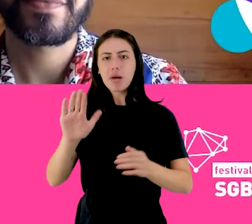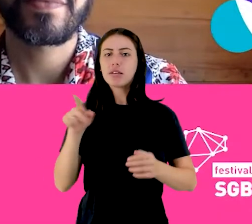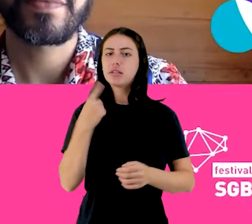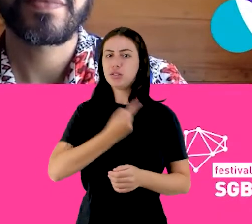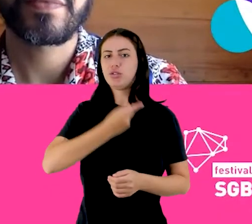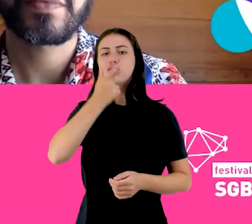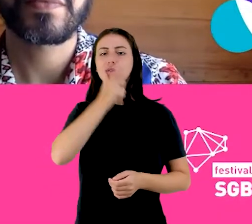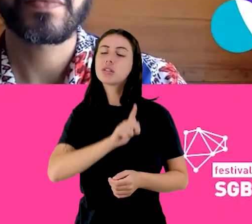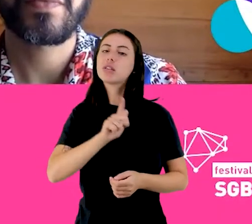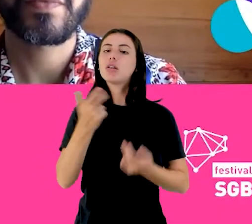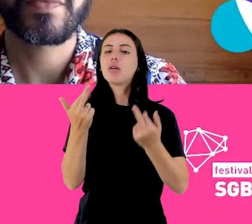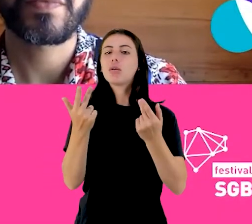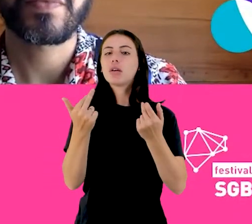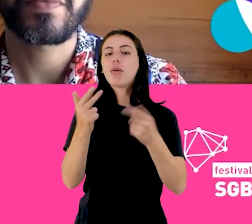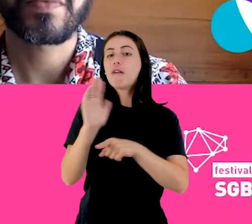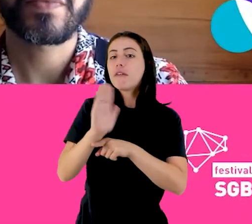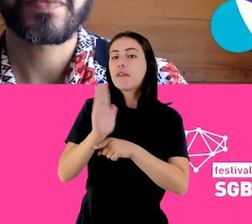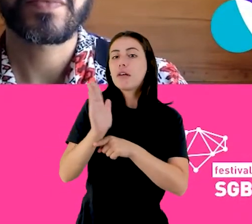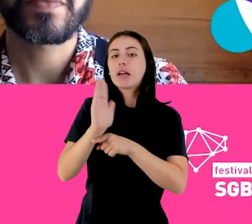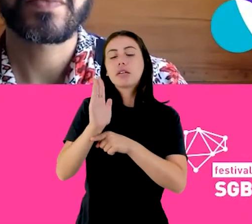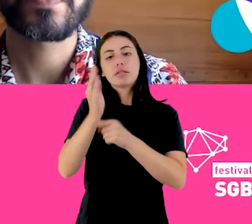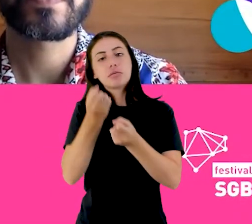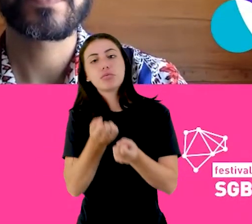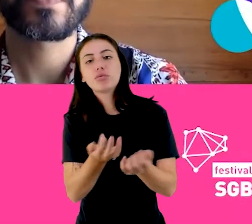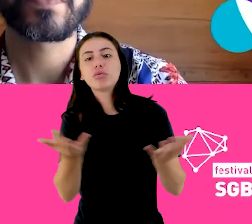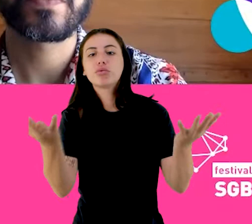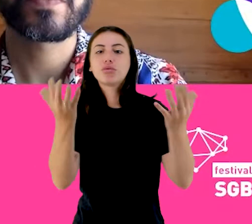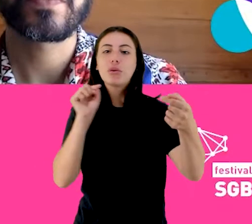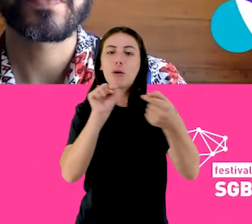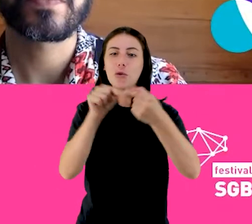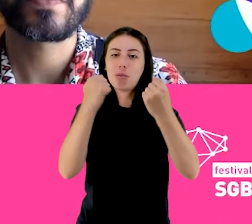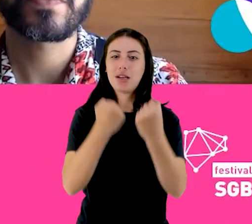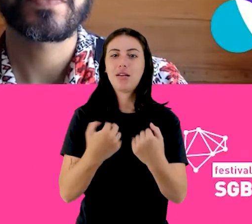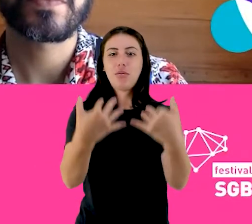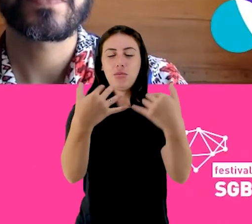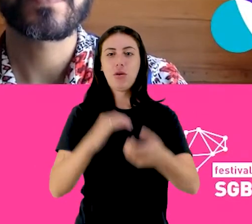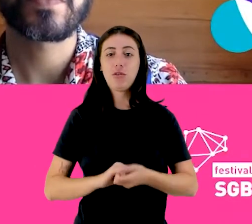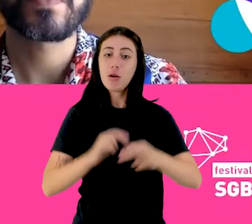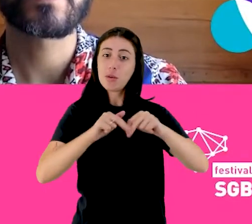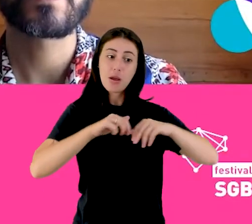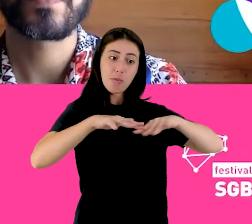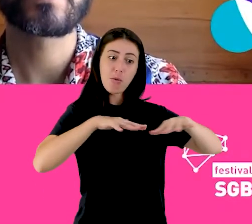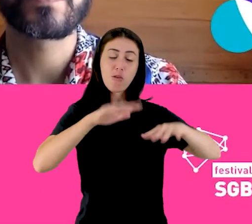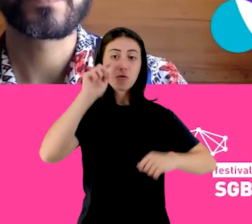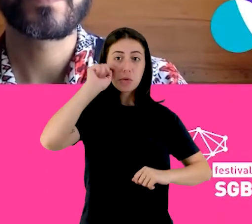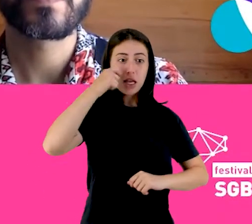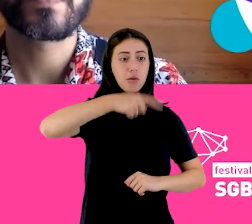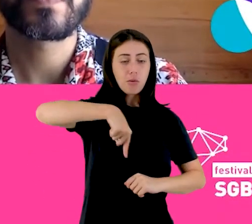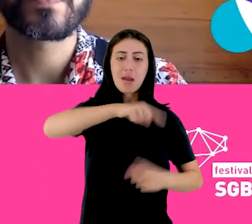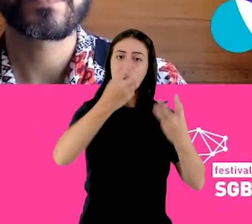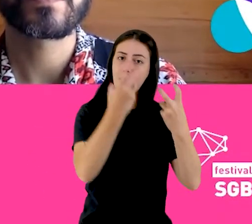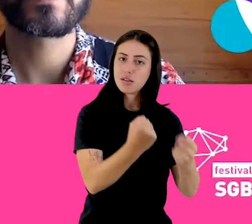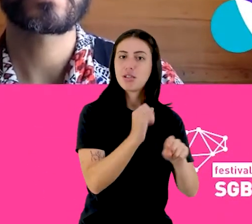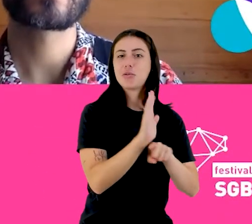recebido, muito, mas a gente incomodou um pouco essa frente. Mas nada de que impediu as nossas ações e que